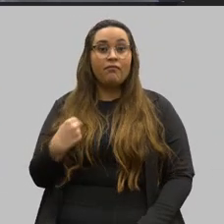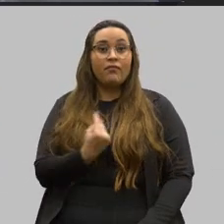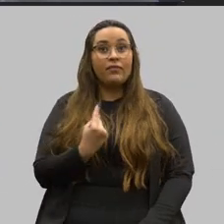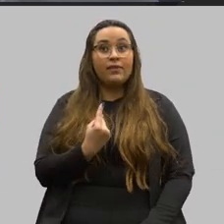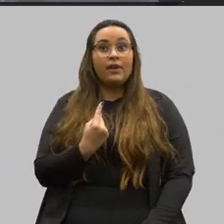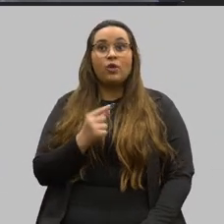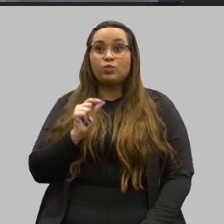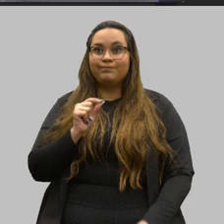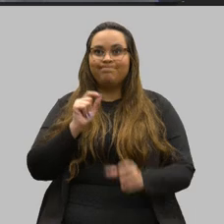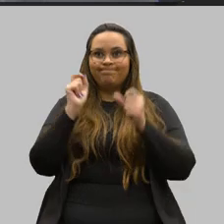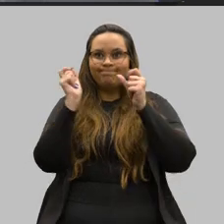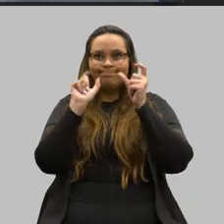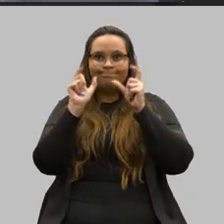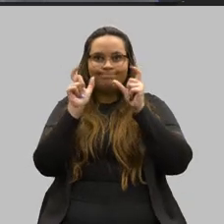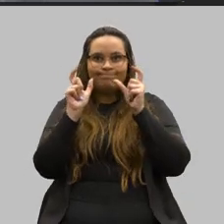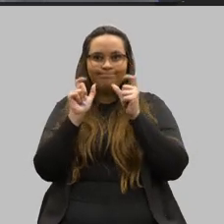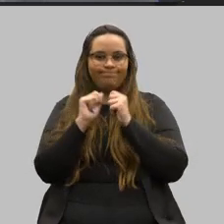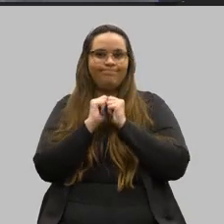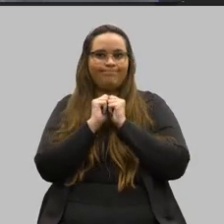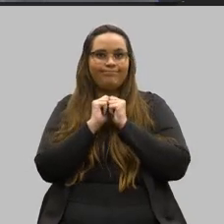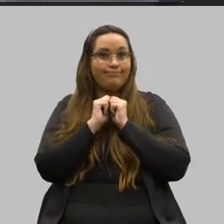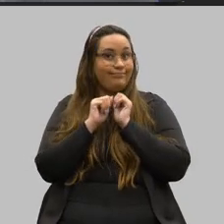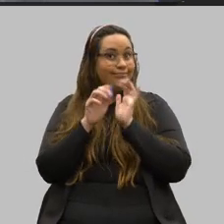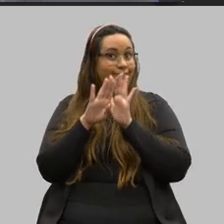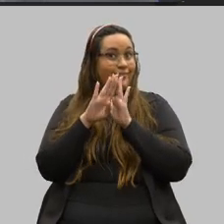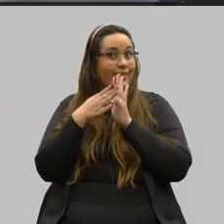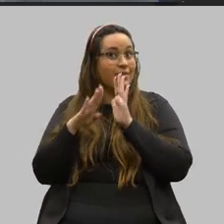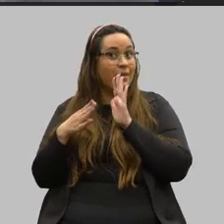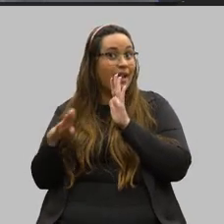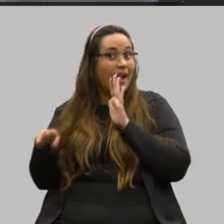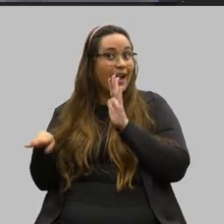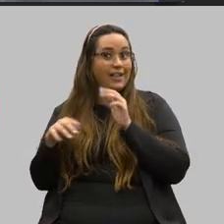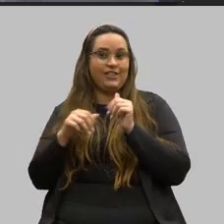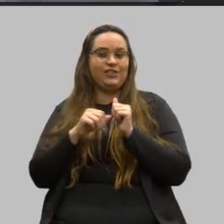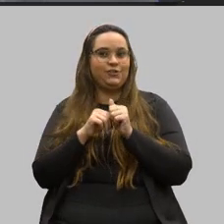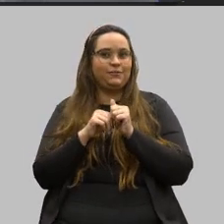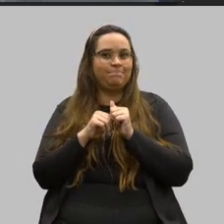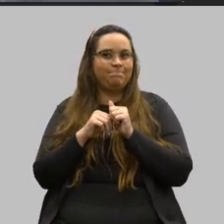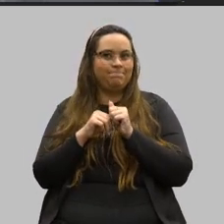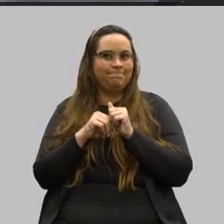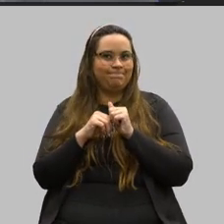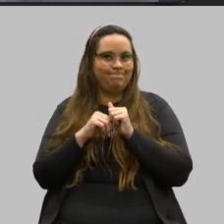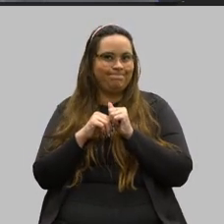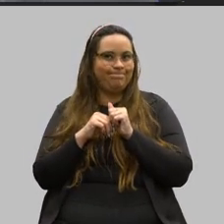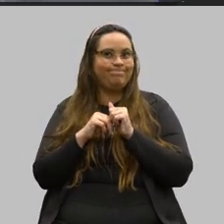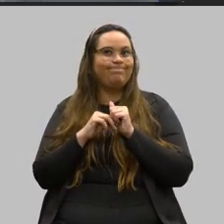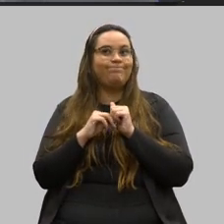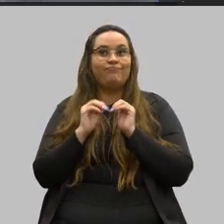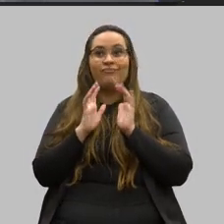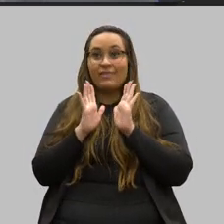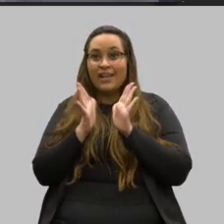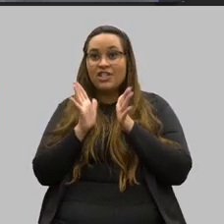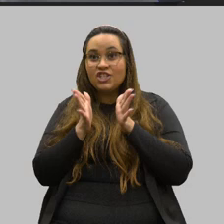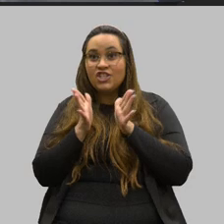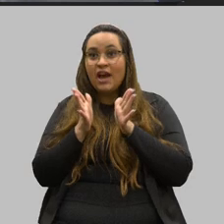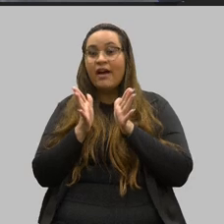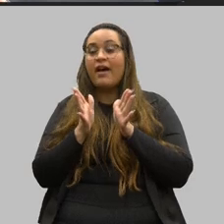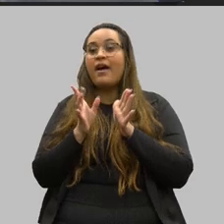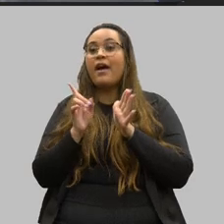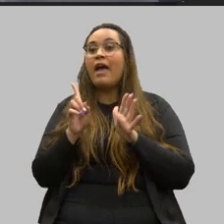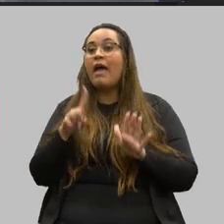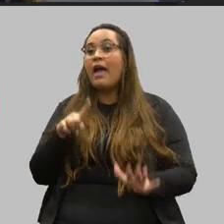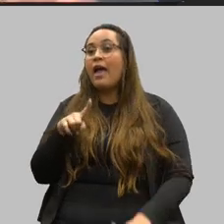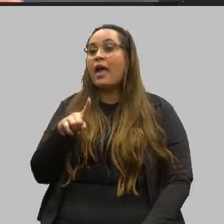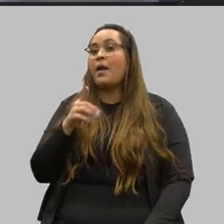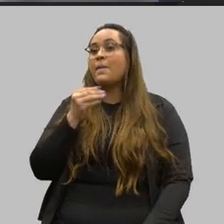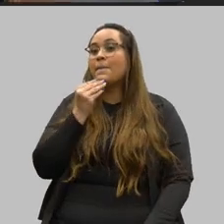alerta em relação às barragens que nós temos que várias já deveriam ter sido descomissionado mas